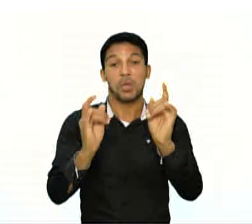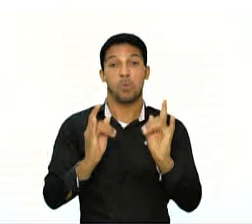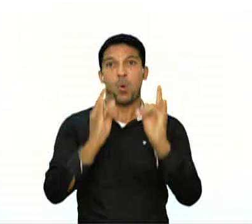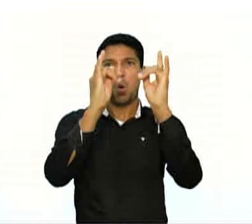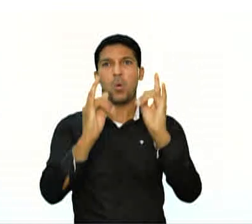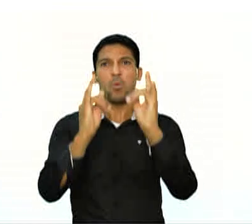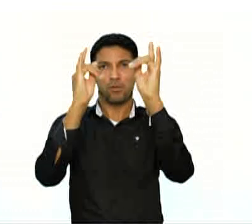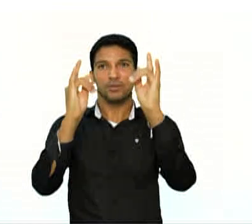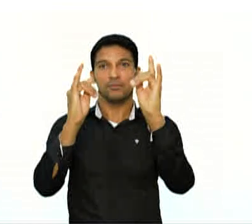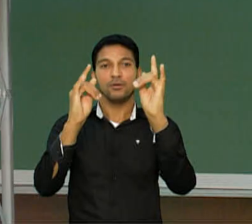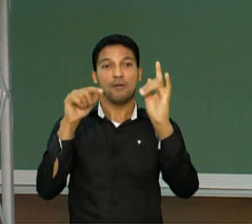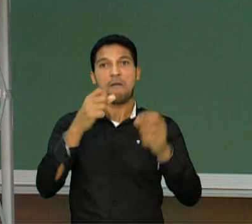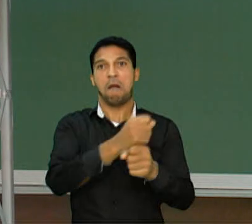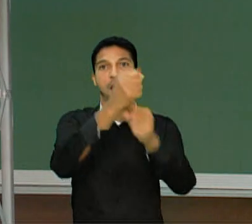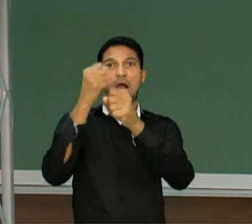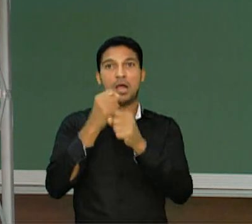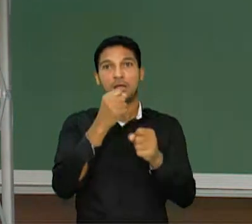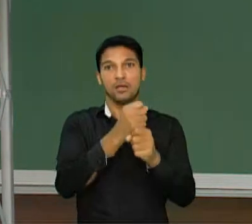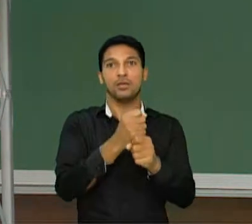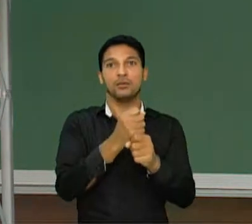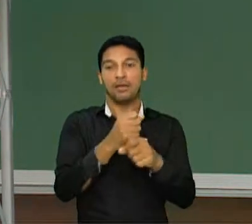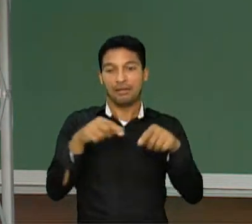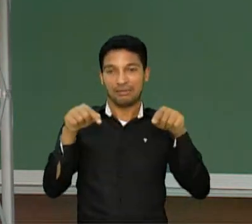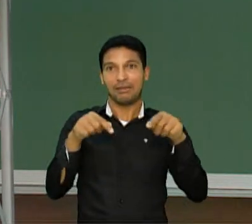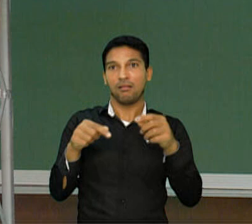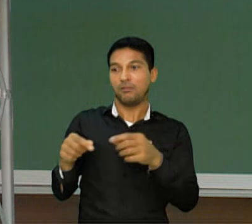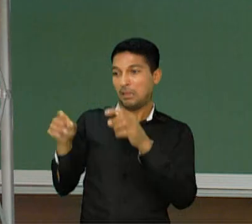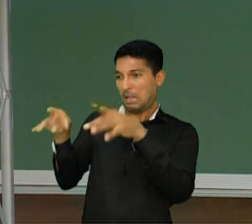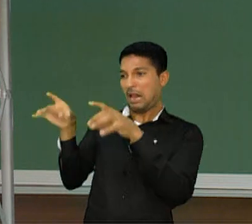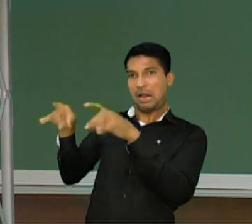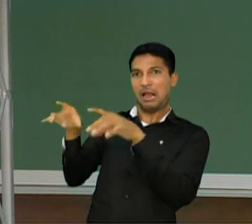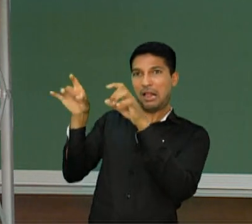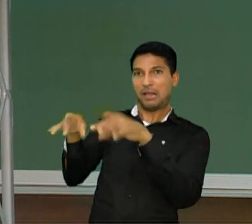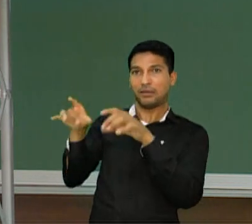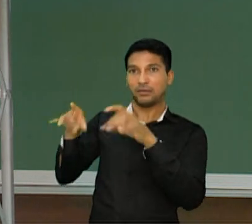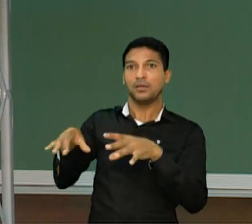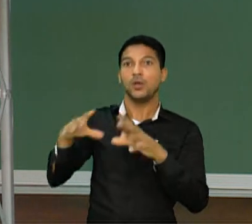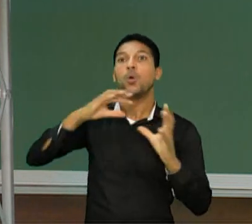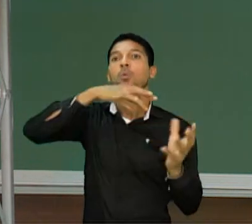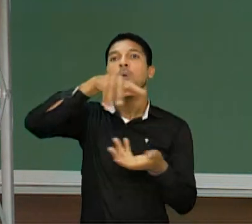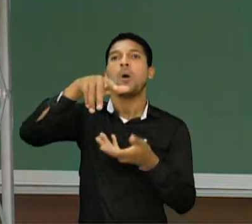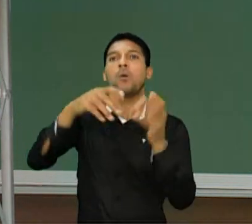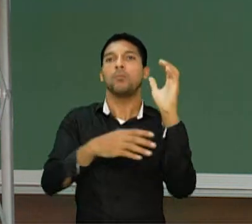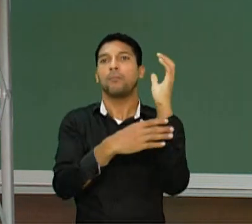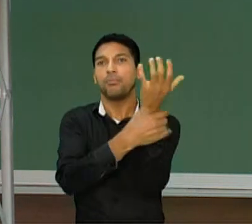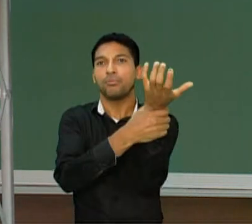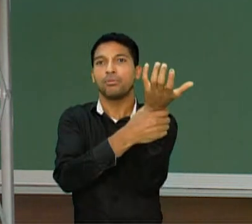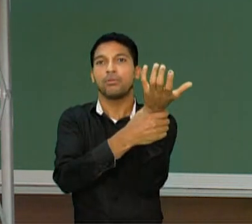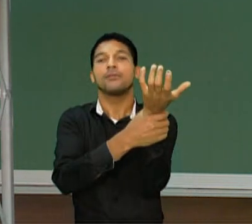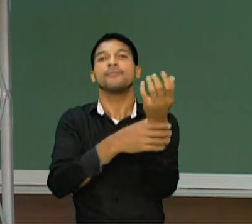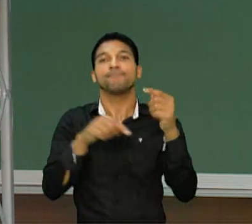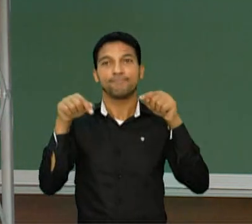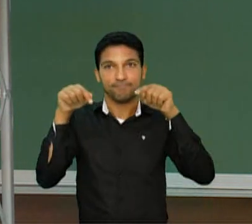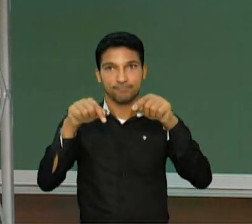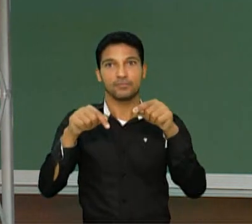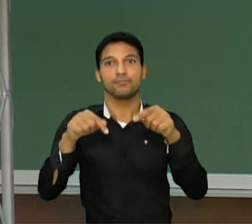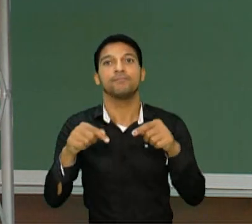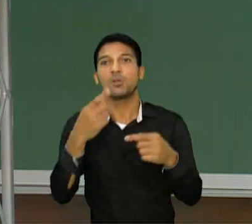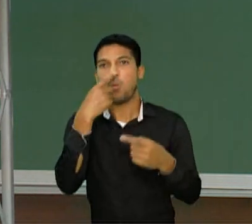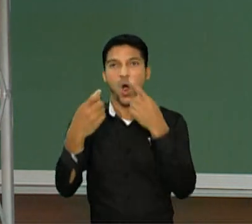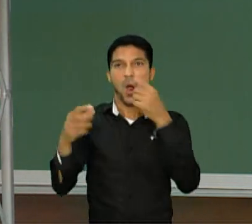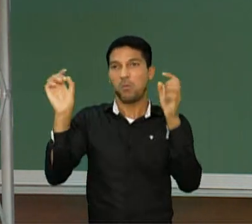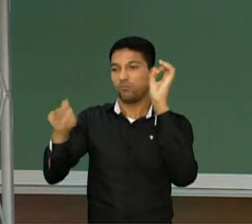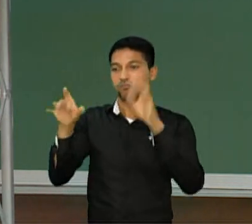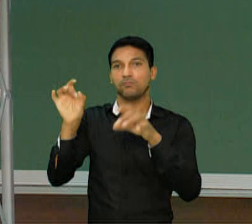tristeza desses aqui, que não é apenas o meio ambiente agredido, são as pessoas que têm a sua casa agredida literalmente.